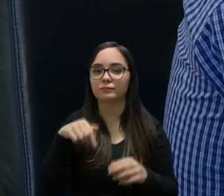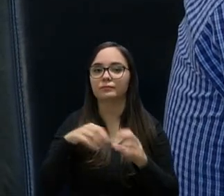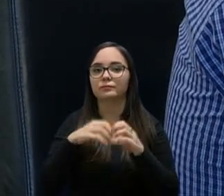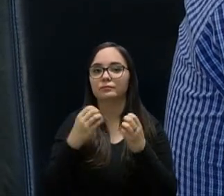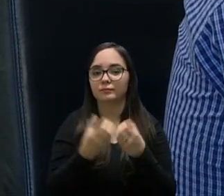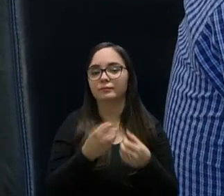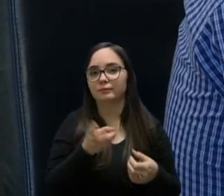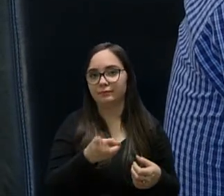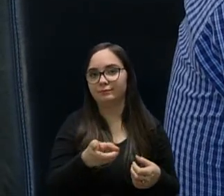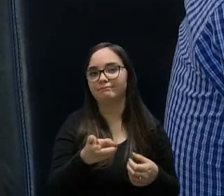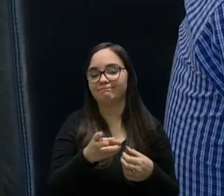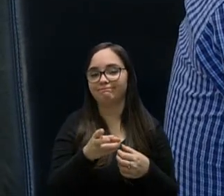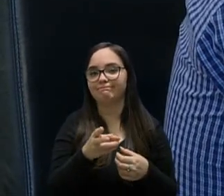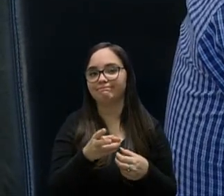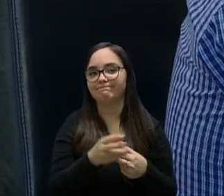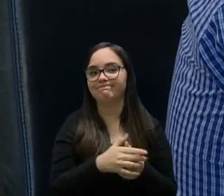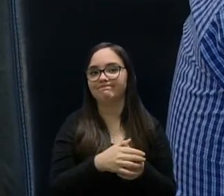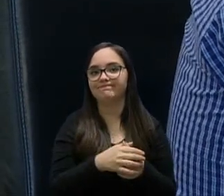sempre estava